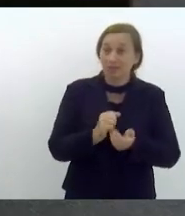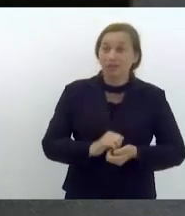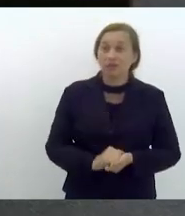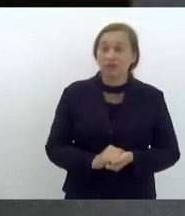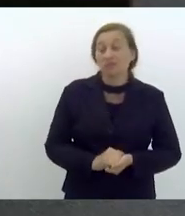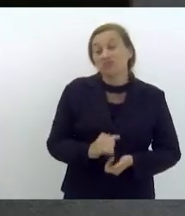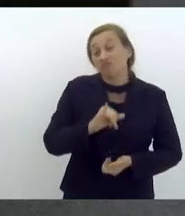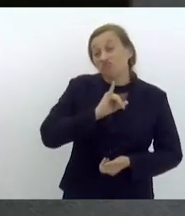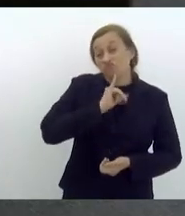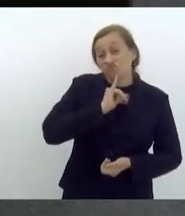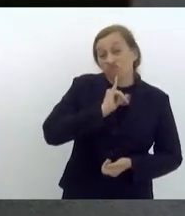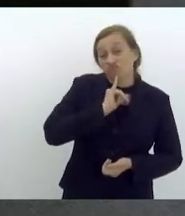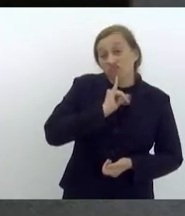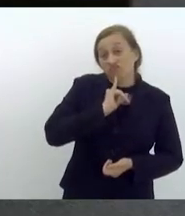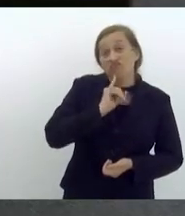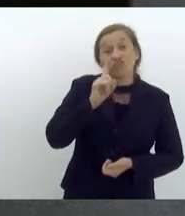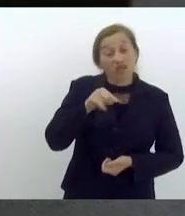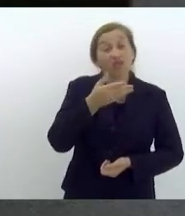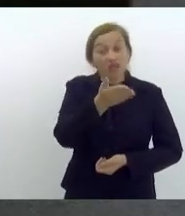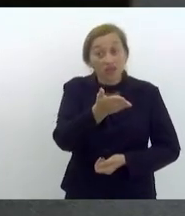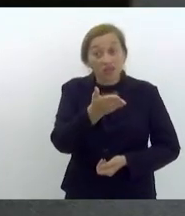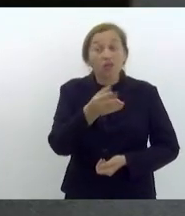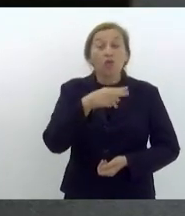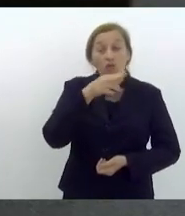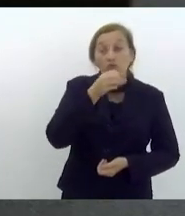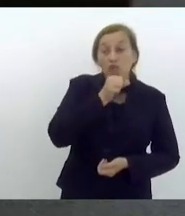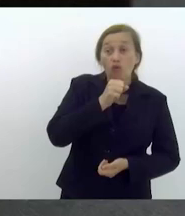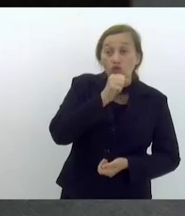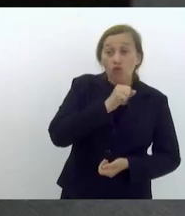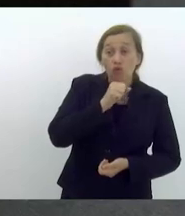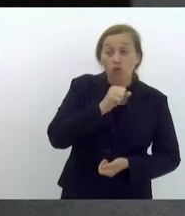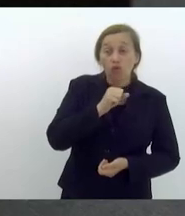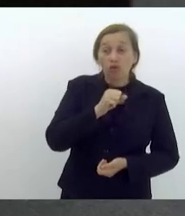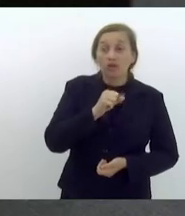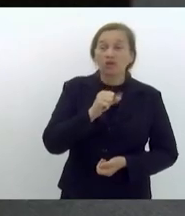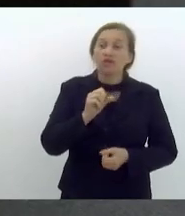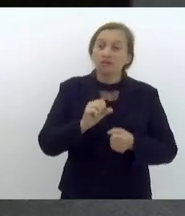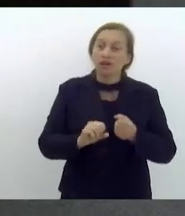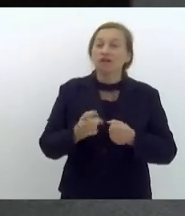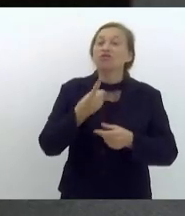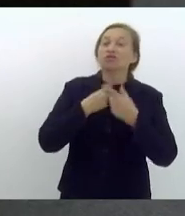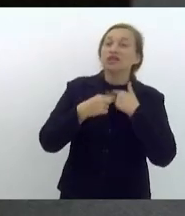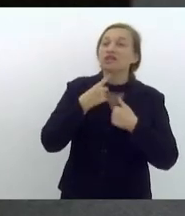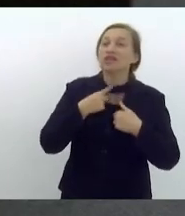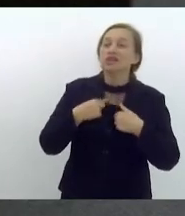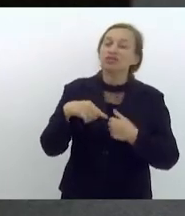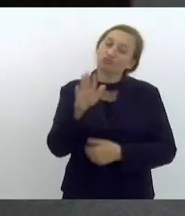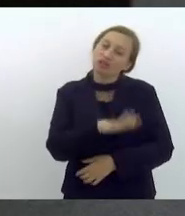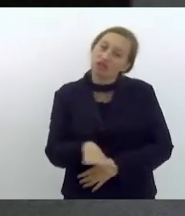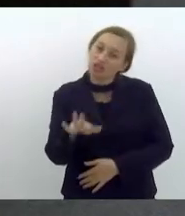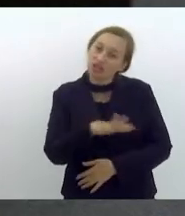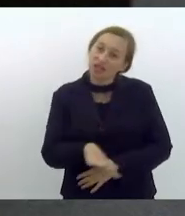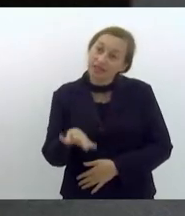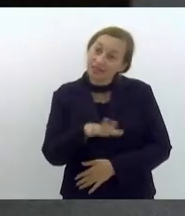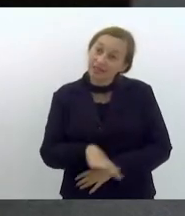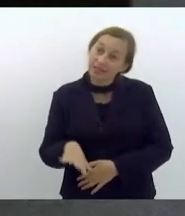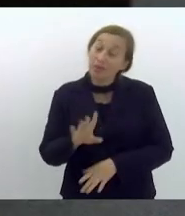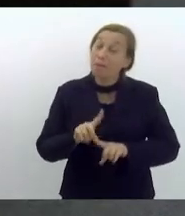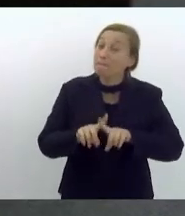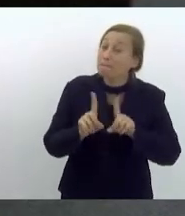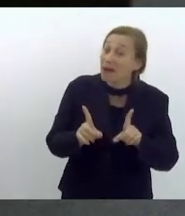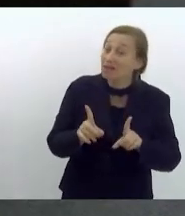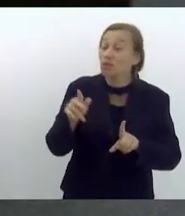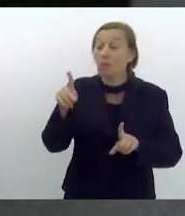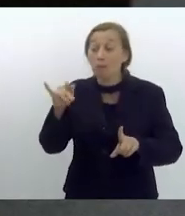que infelizmente é isso mesmo vovô e a vovó fazem as vontades das Crianças mas